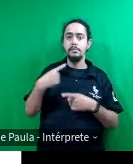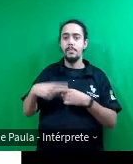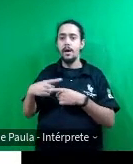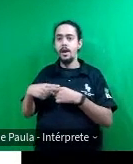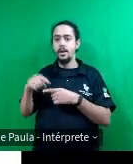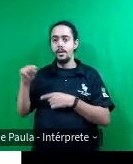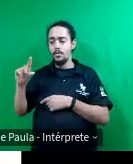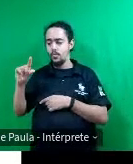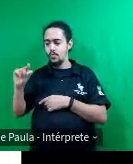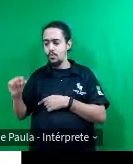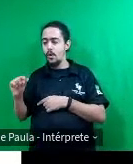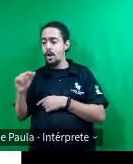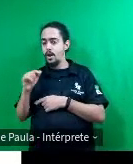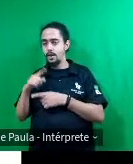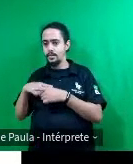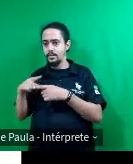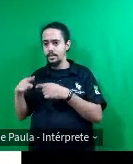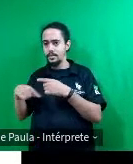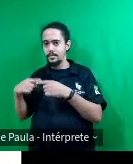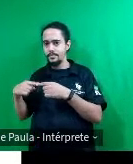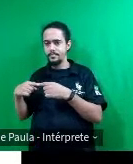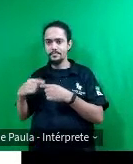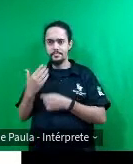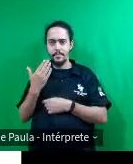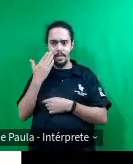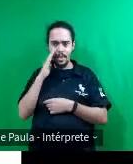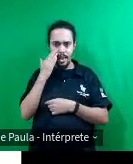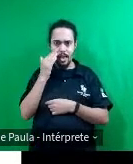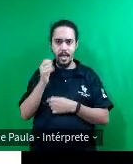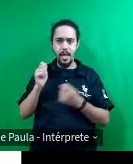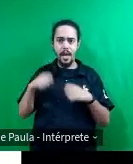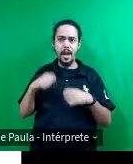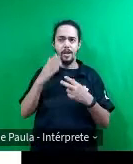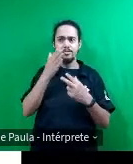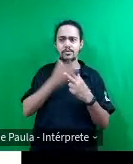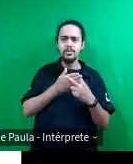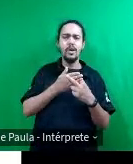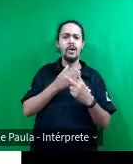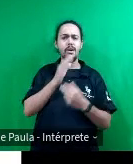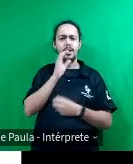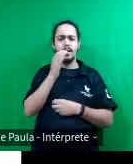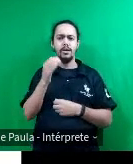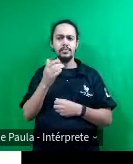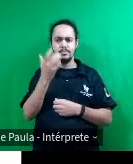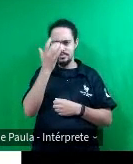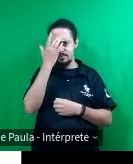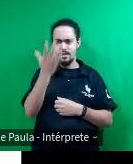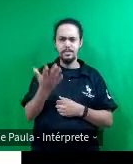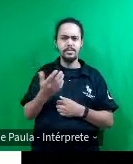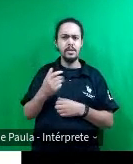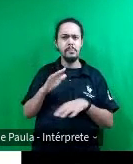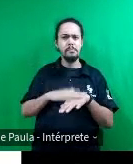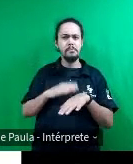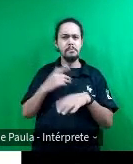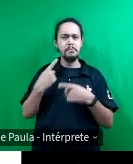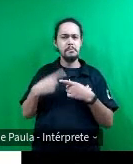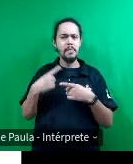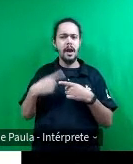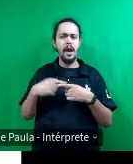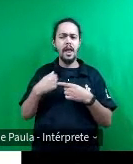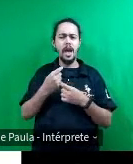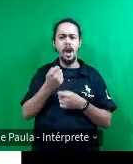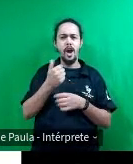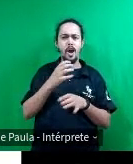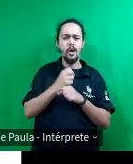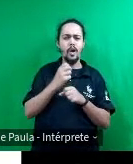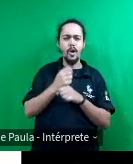ok? Viram só? Apliquei divisor de corrente mole. Professor, parece que deu menos conta, né, do que no divisor de tensão, porque lá no